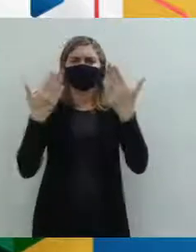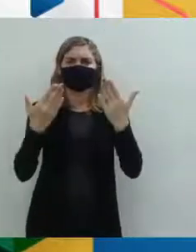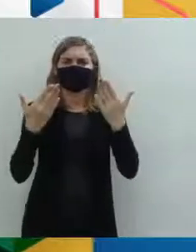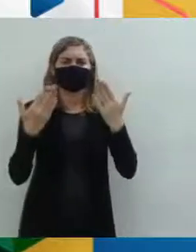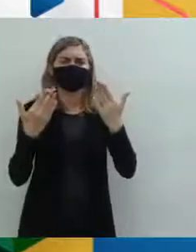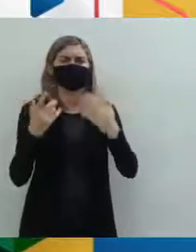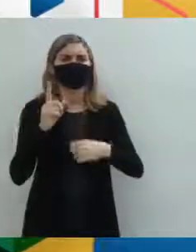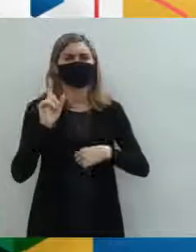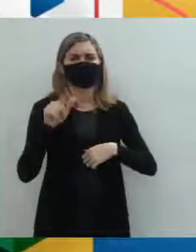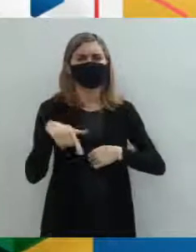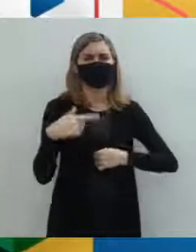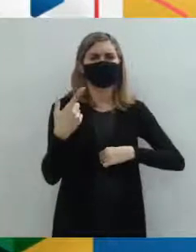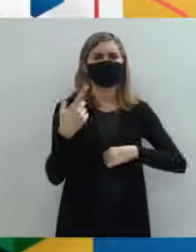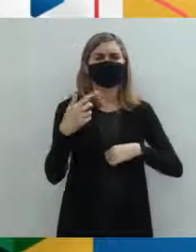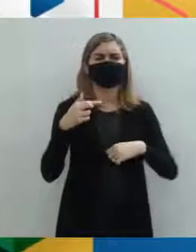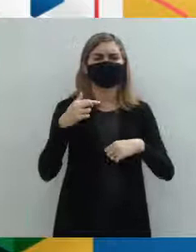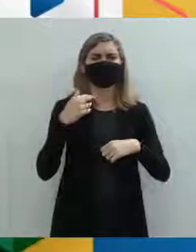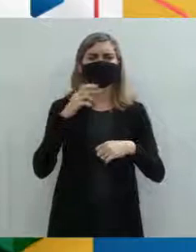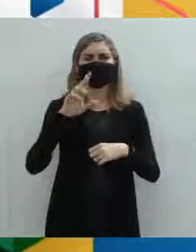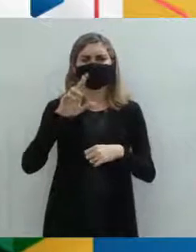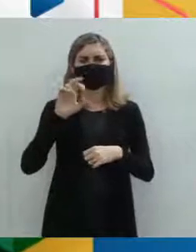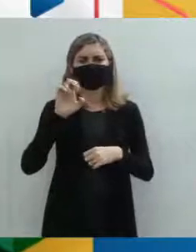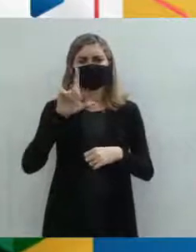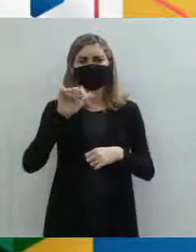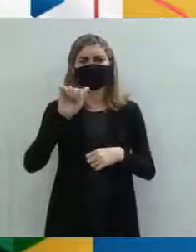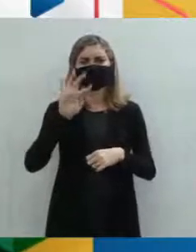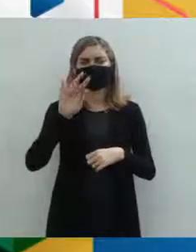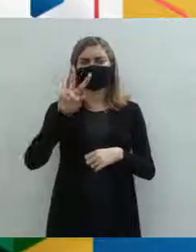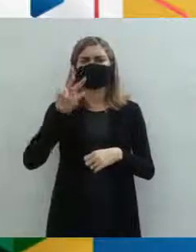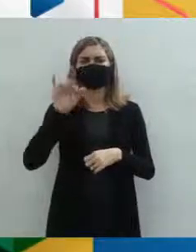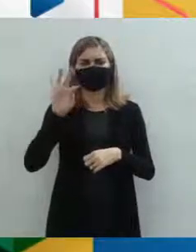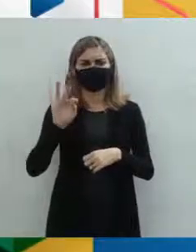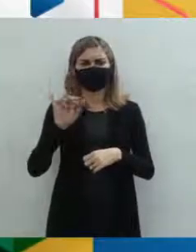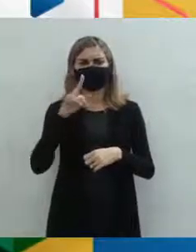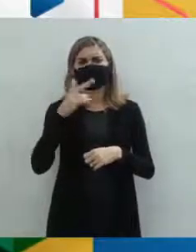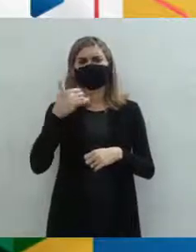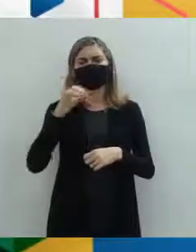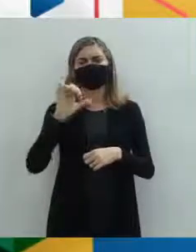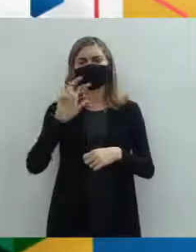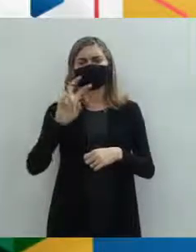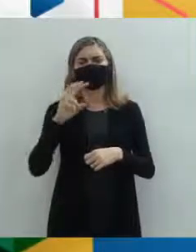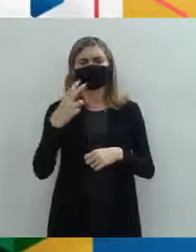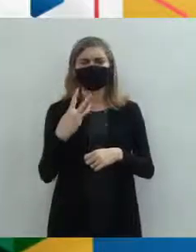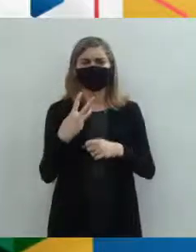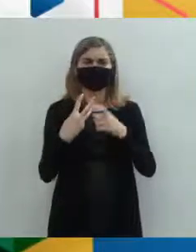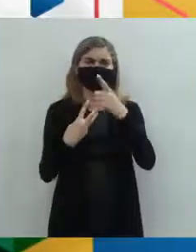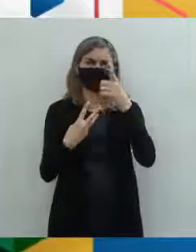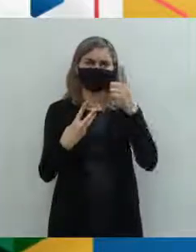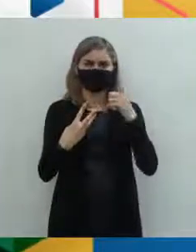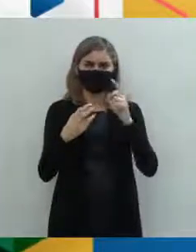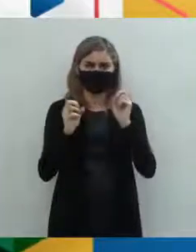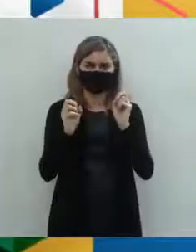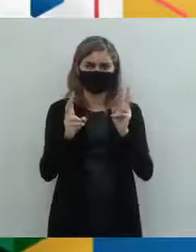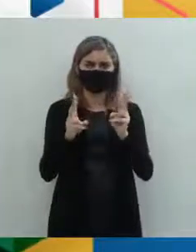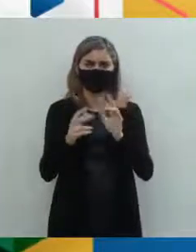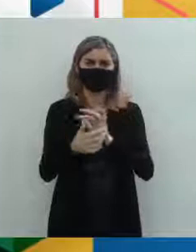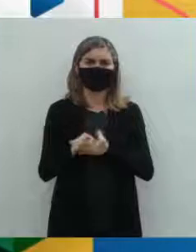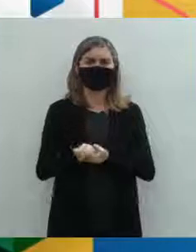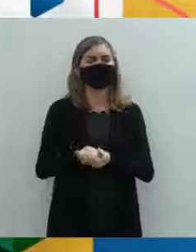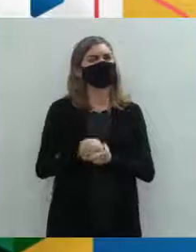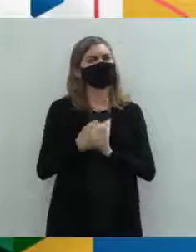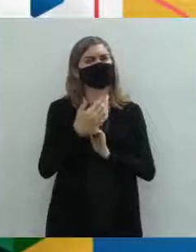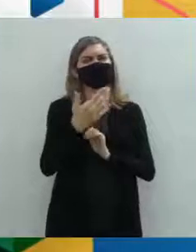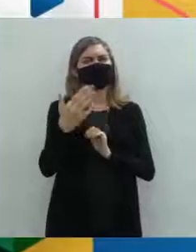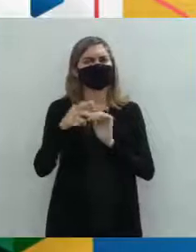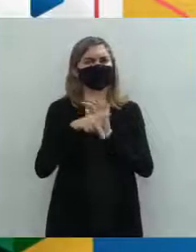né? Que é Relativity, que ele vai fazer em 1953, ok? E ela